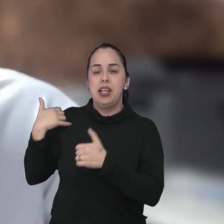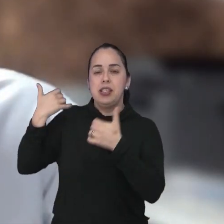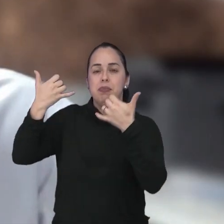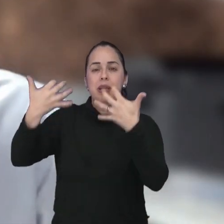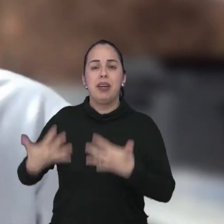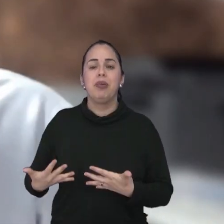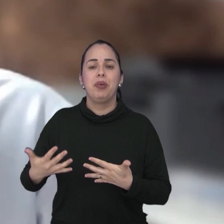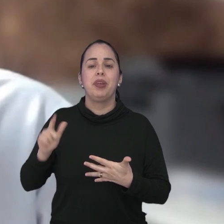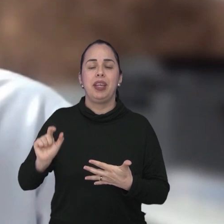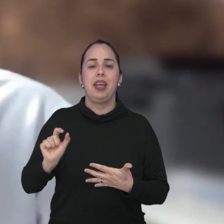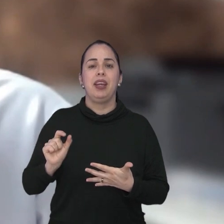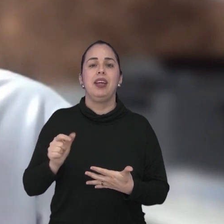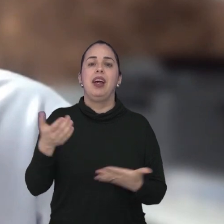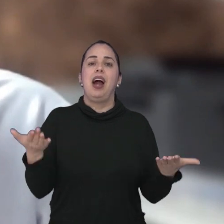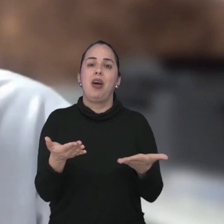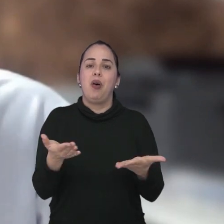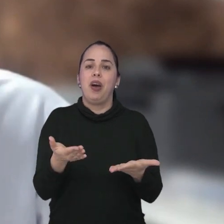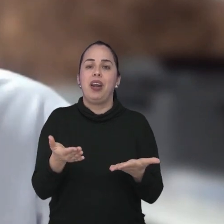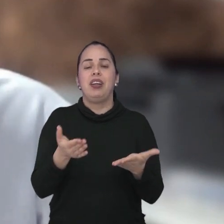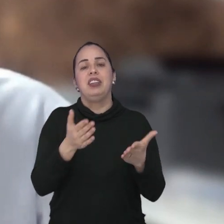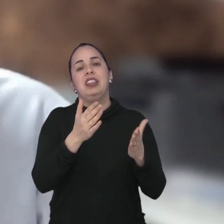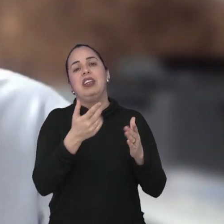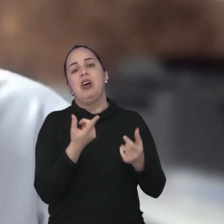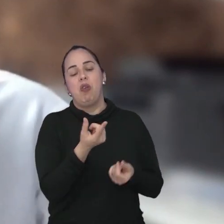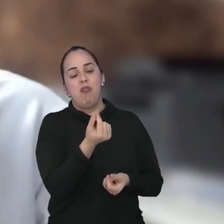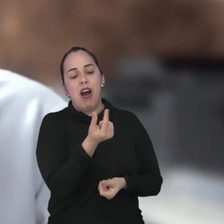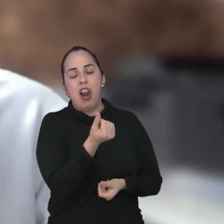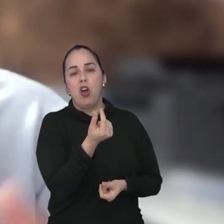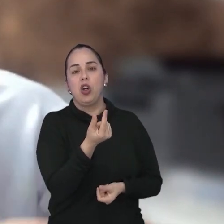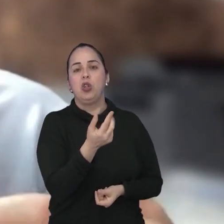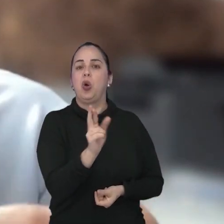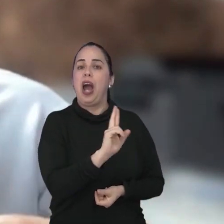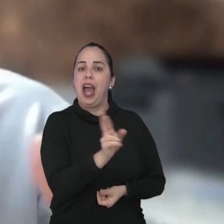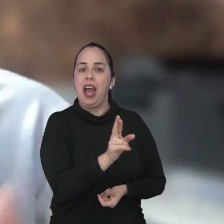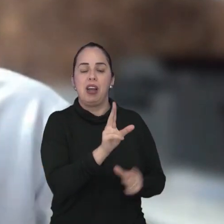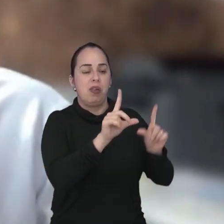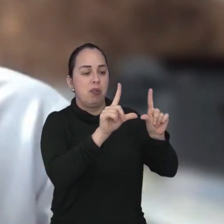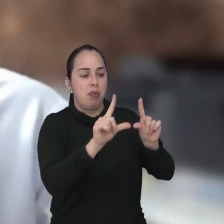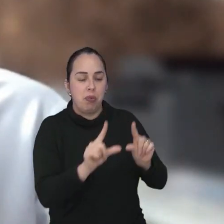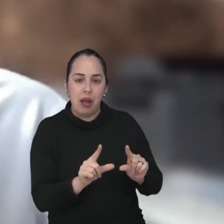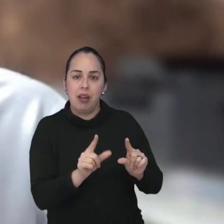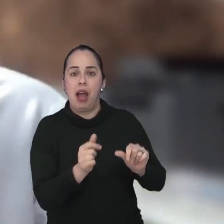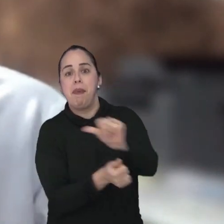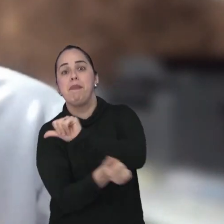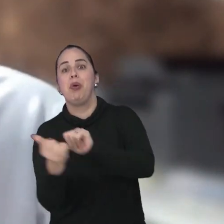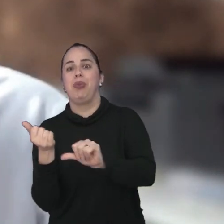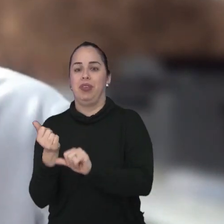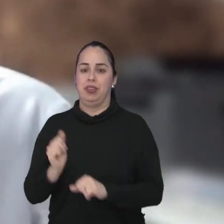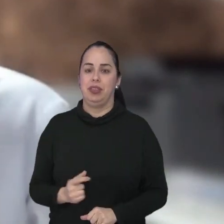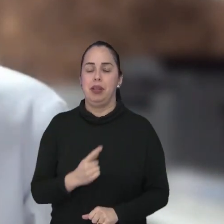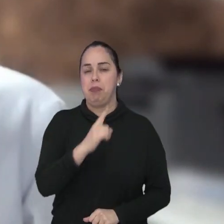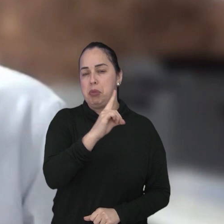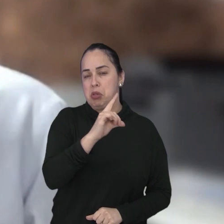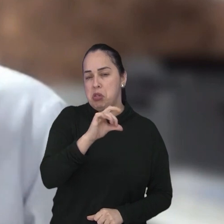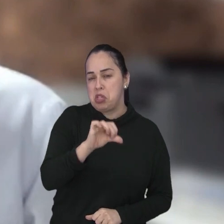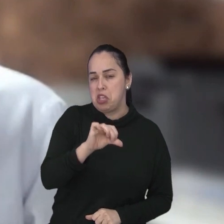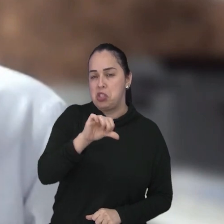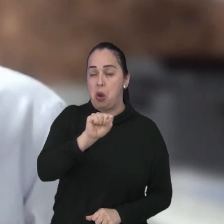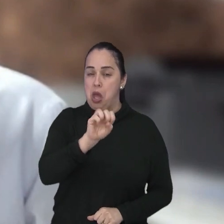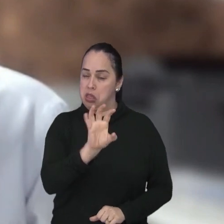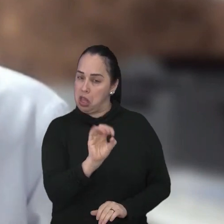econômicas ao longo do tempo levaram a moeda brasileira à desvalorização e à necessidade de mudança. Na década